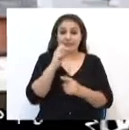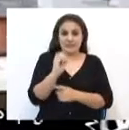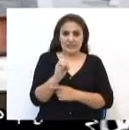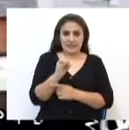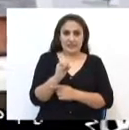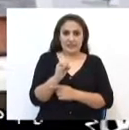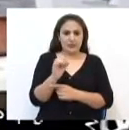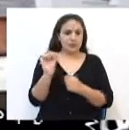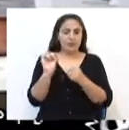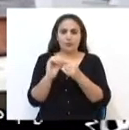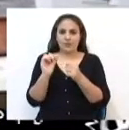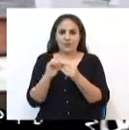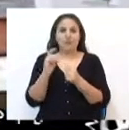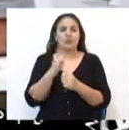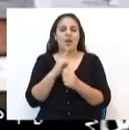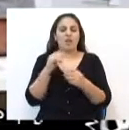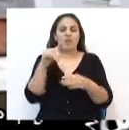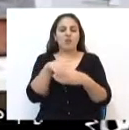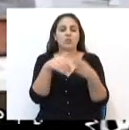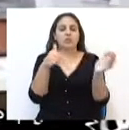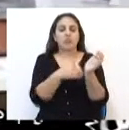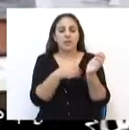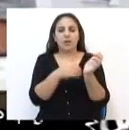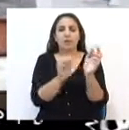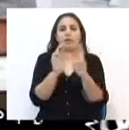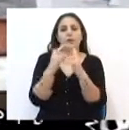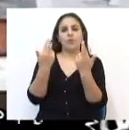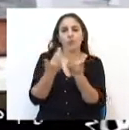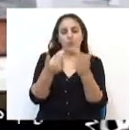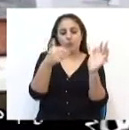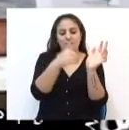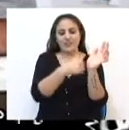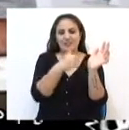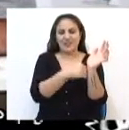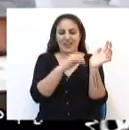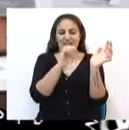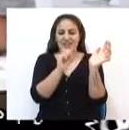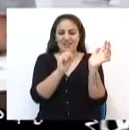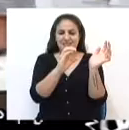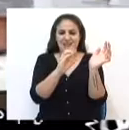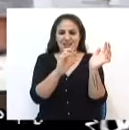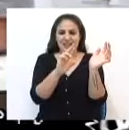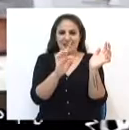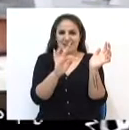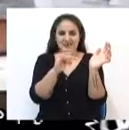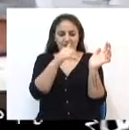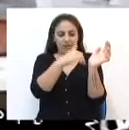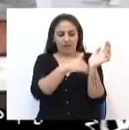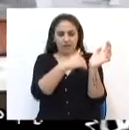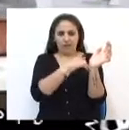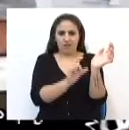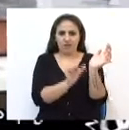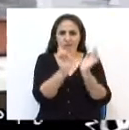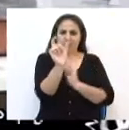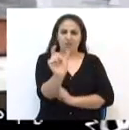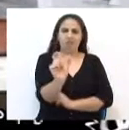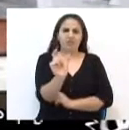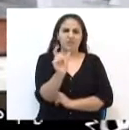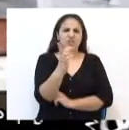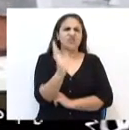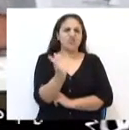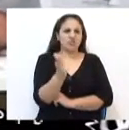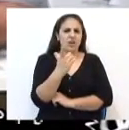casa não aplicava, tinha ali voto secreto, reunião secreta. Palavra secreta ela tinha no regimento em